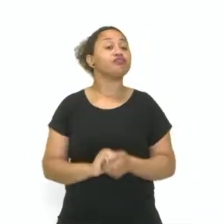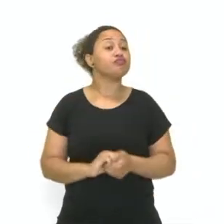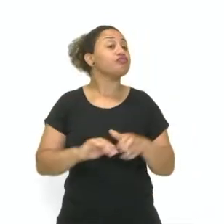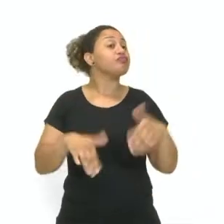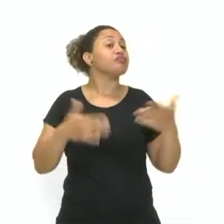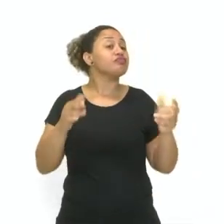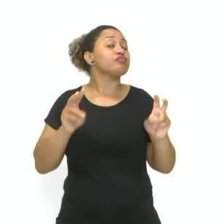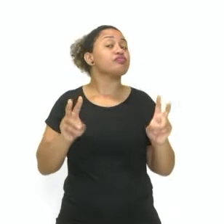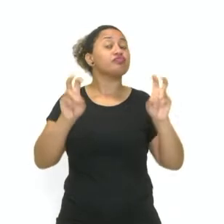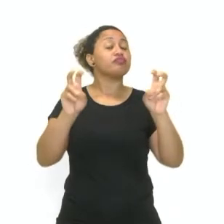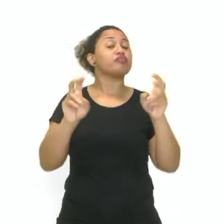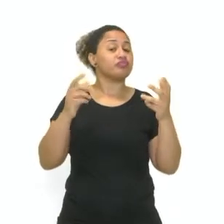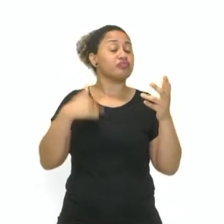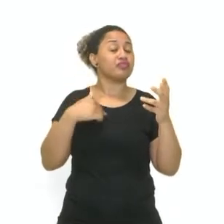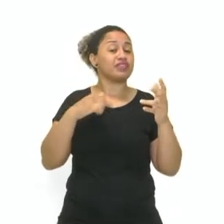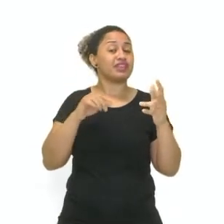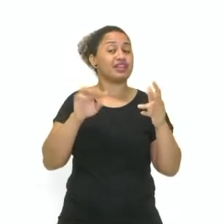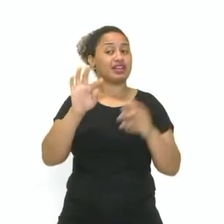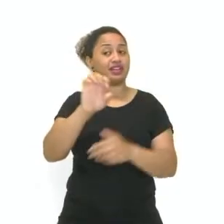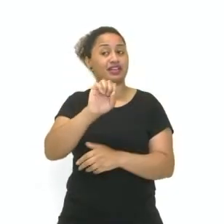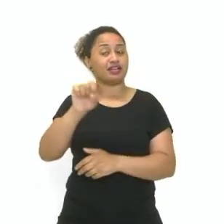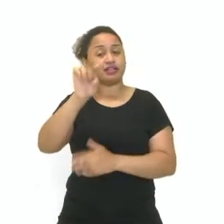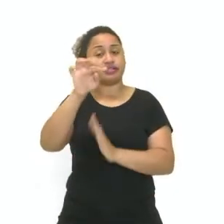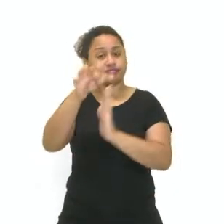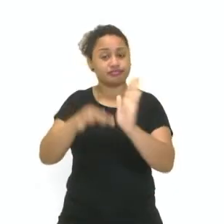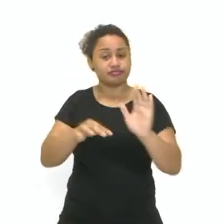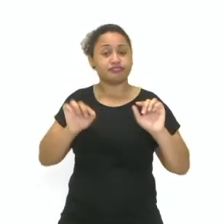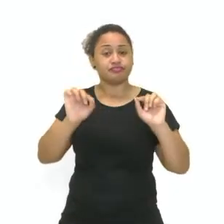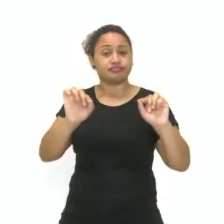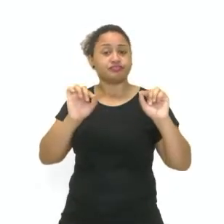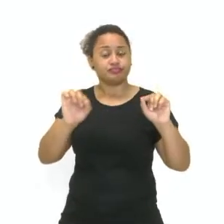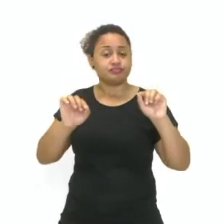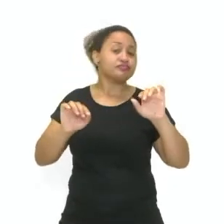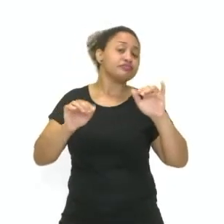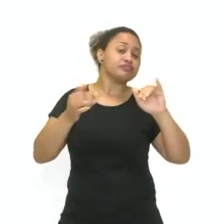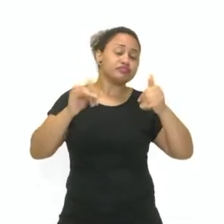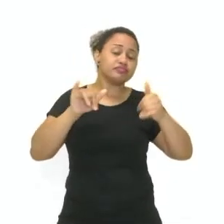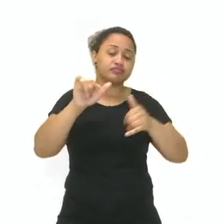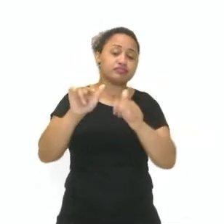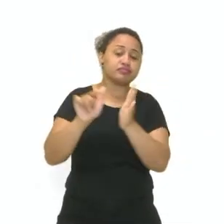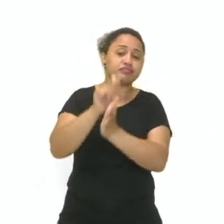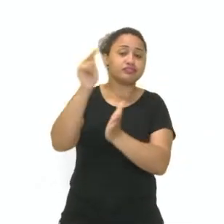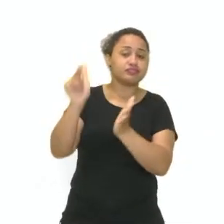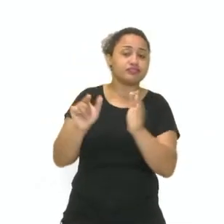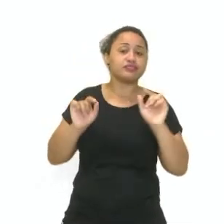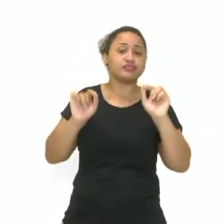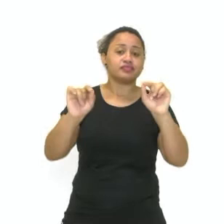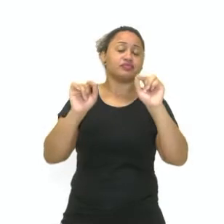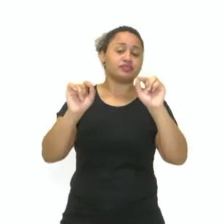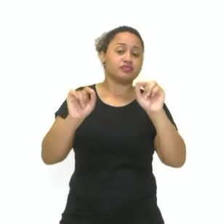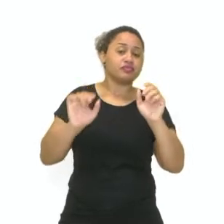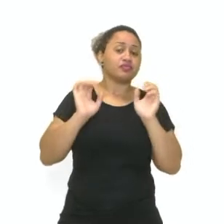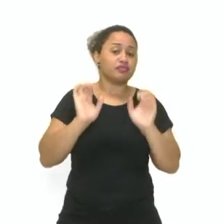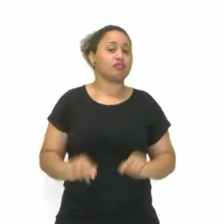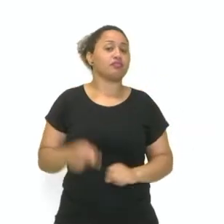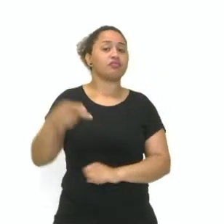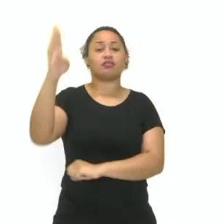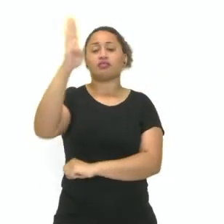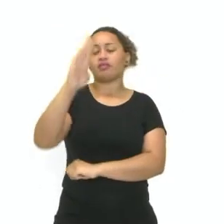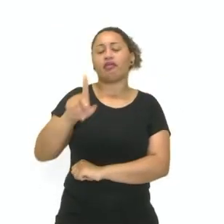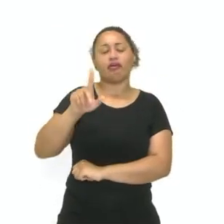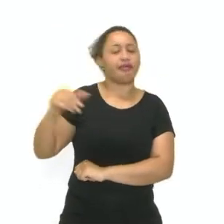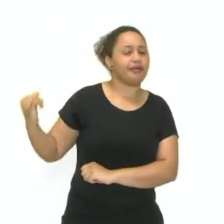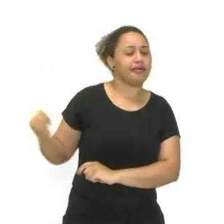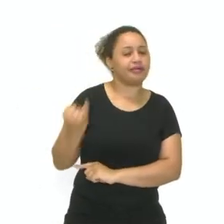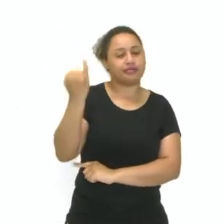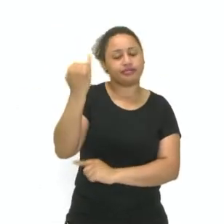texto opinativo, que é o editorial, na avaliação do jornal, a cidadania brasileira é